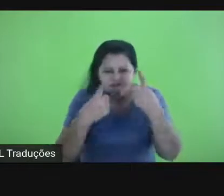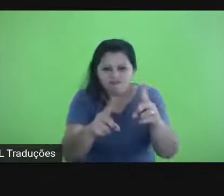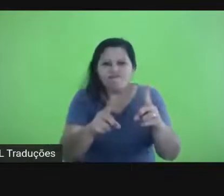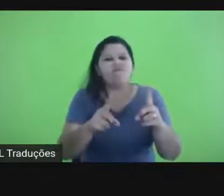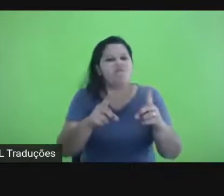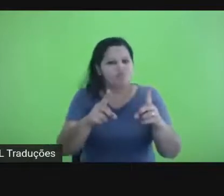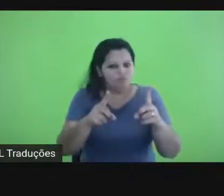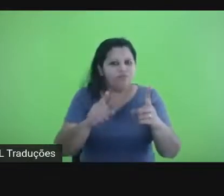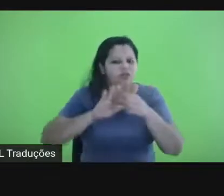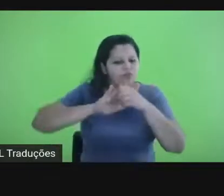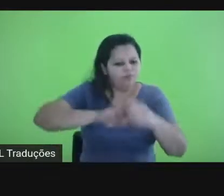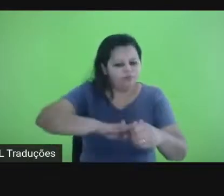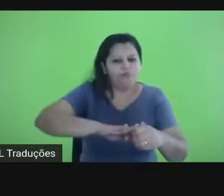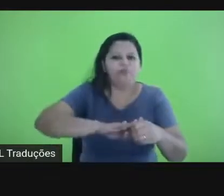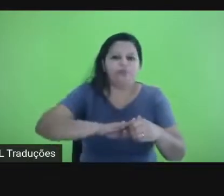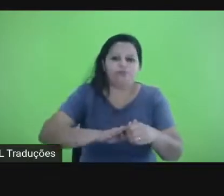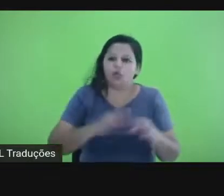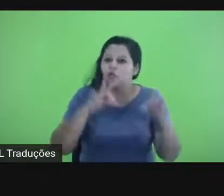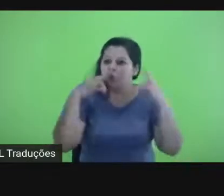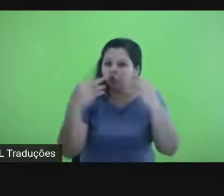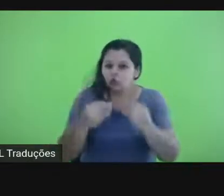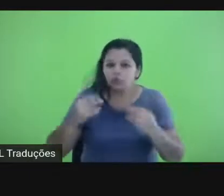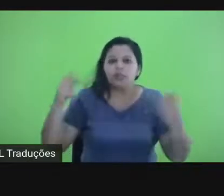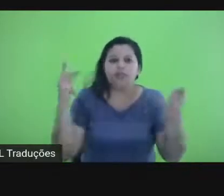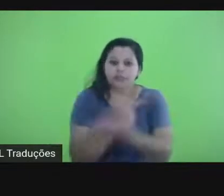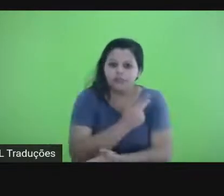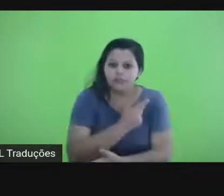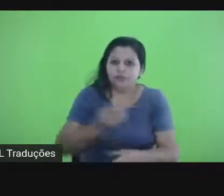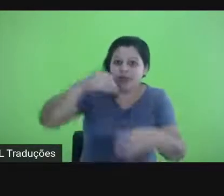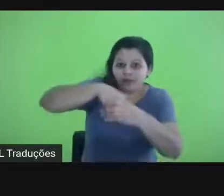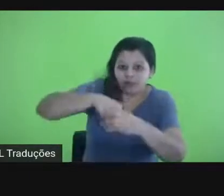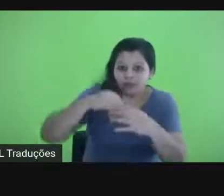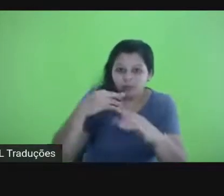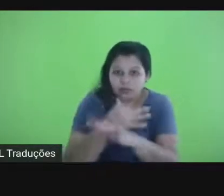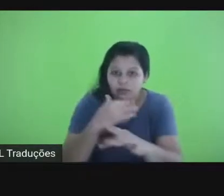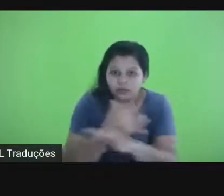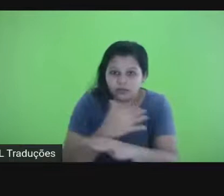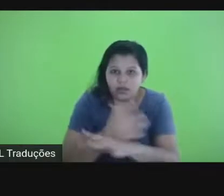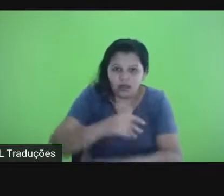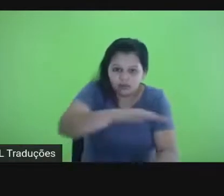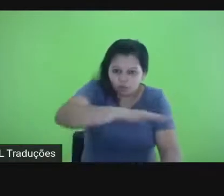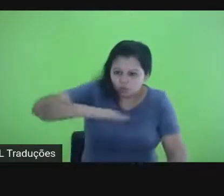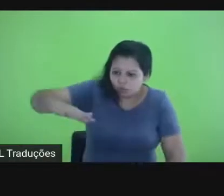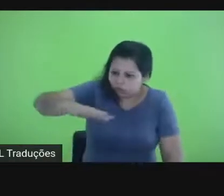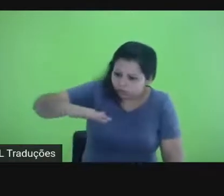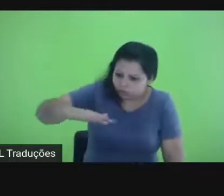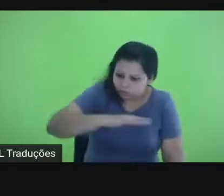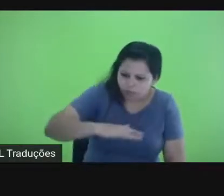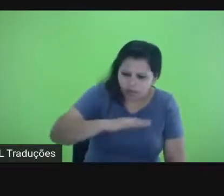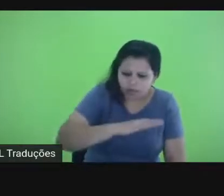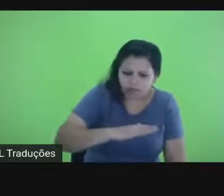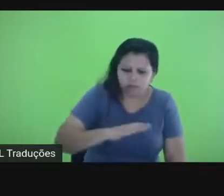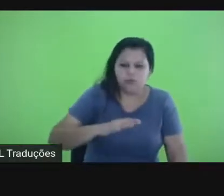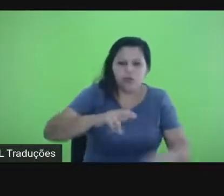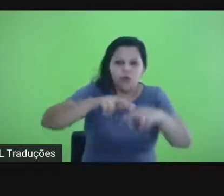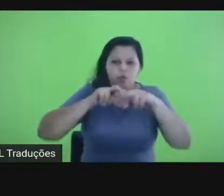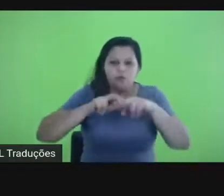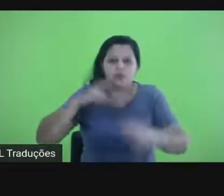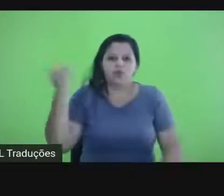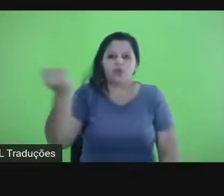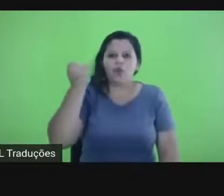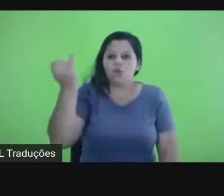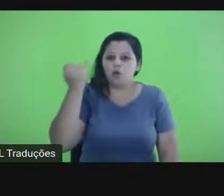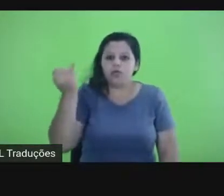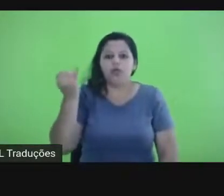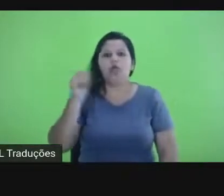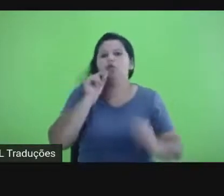Então, todas essas questões, elas estão espelhadas no espaço das cidades. Eu acho importante elucidar também a questão das opressões,